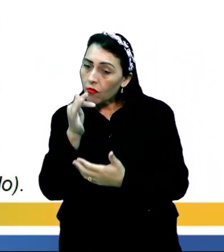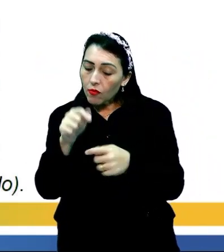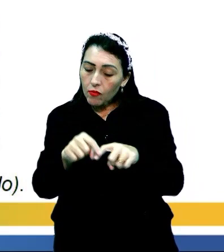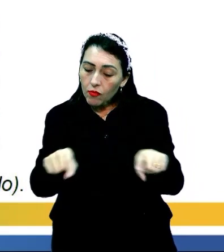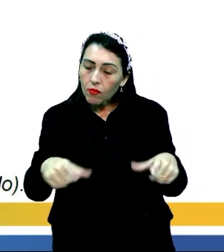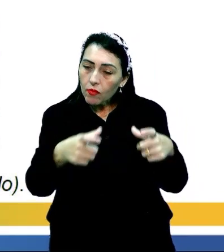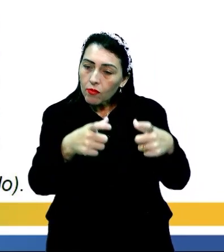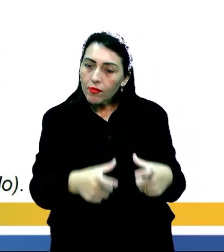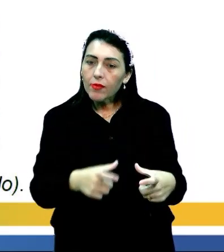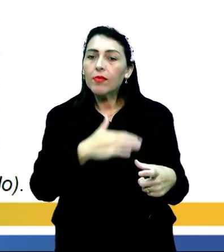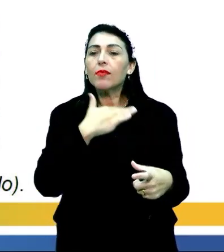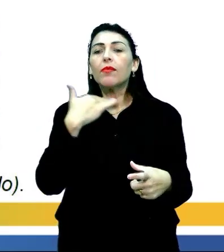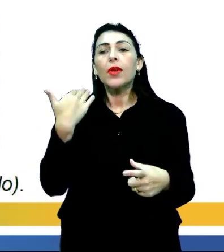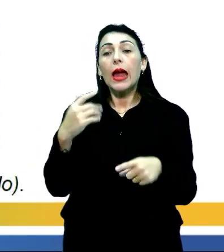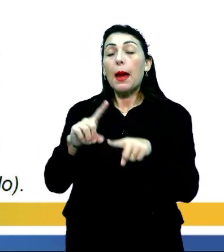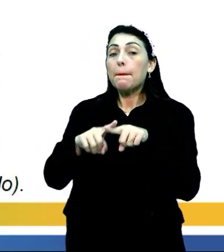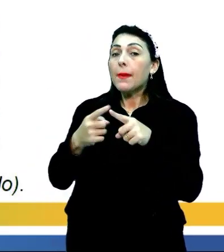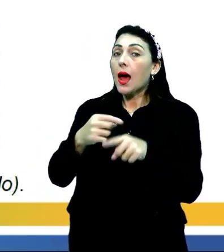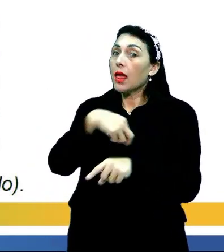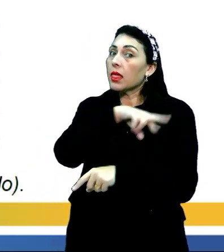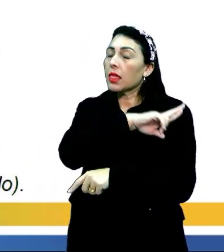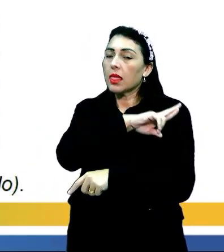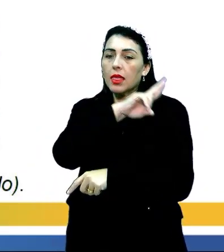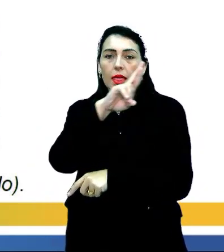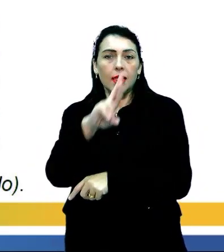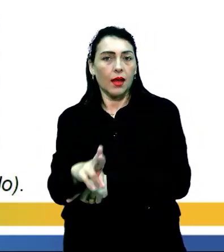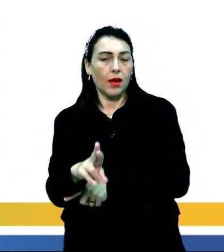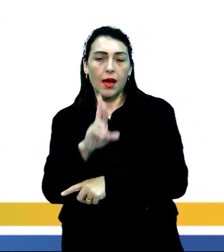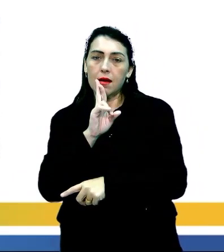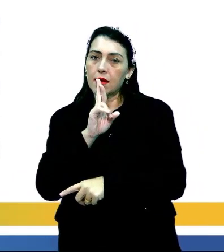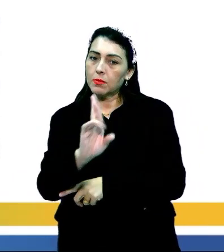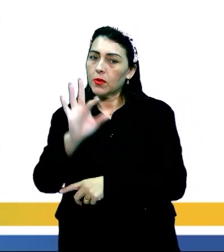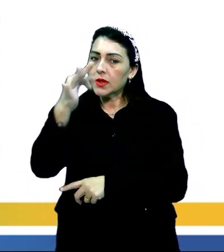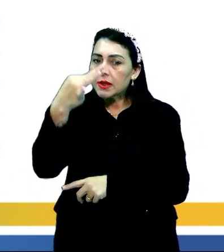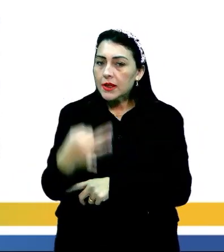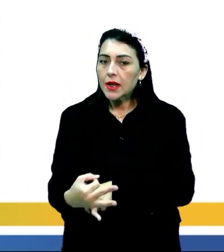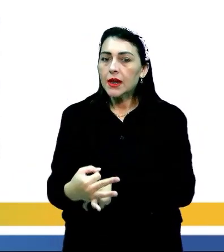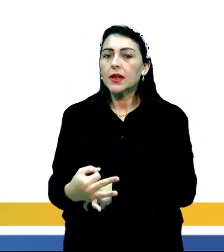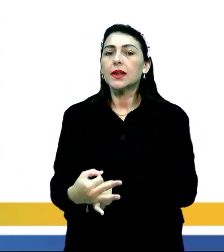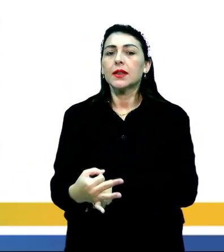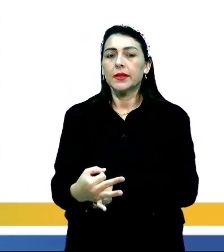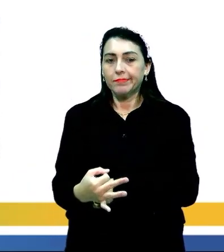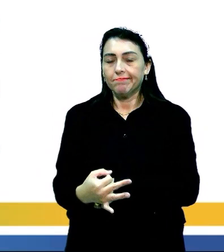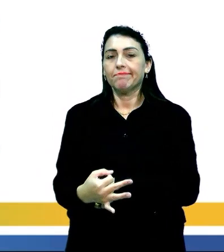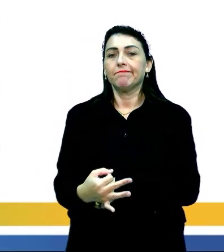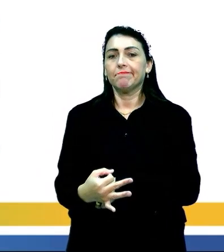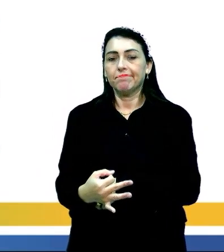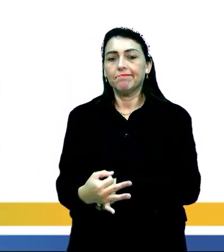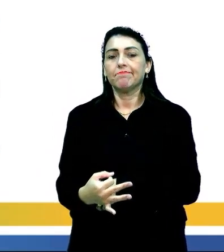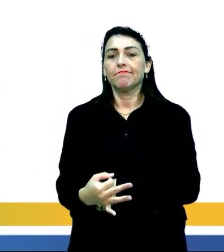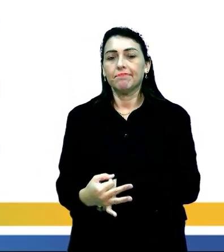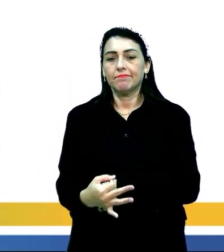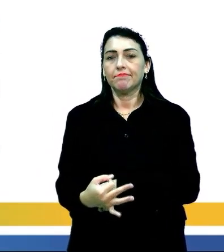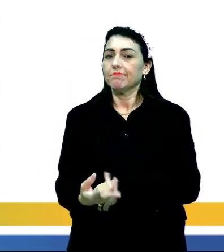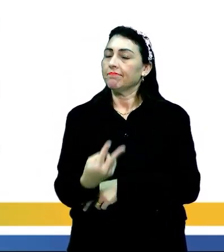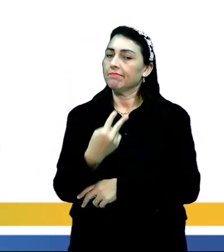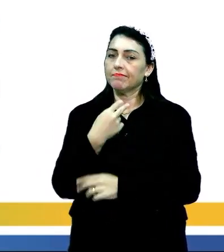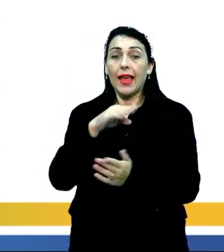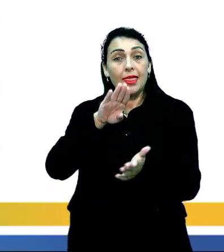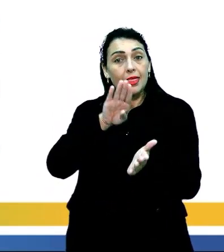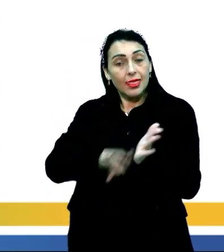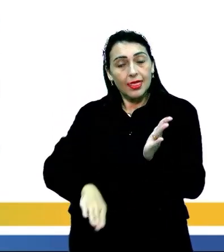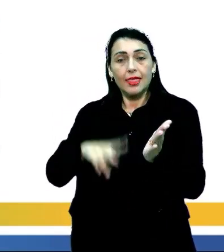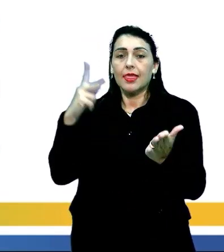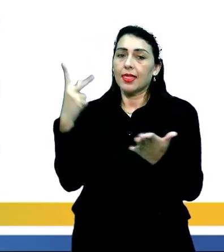é um fragmento galera mas não representa o principal temática né ou seja não se deve a isso né porque